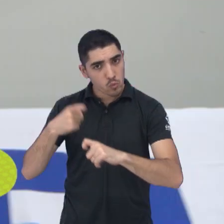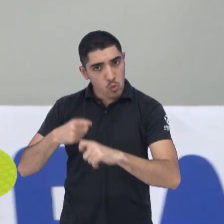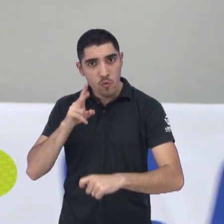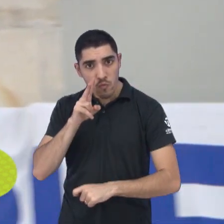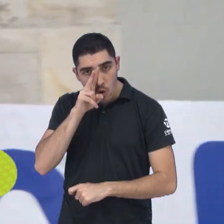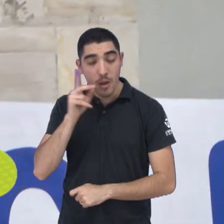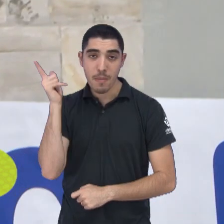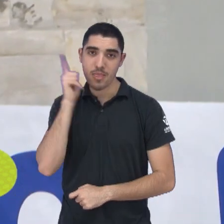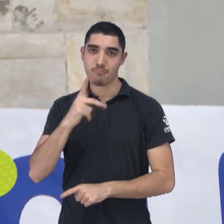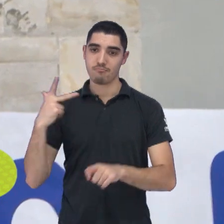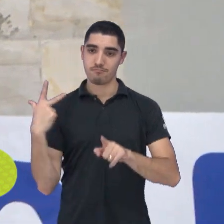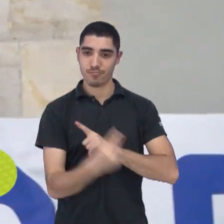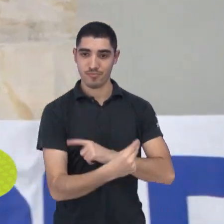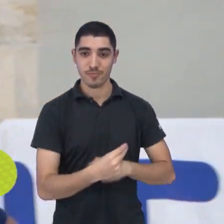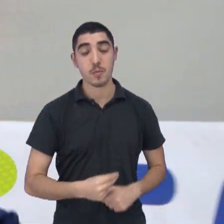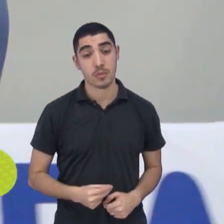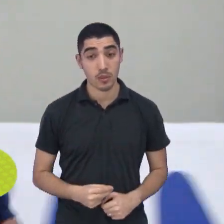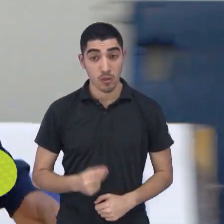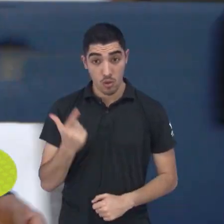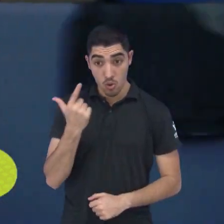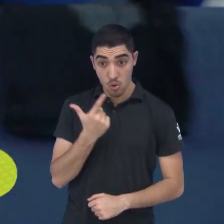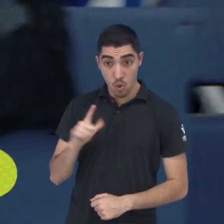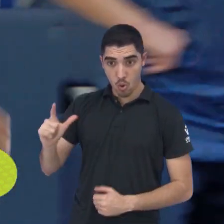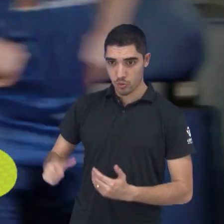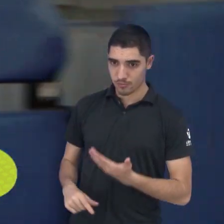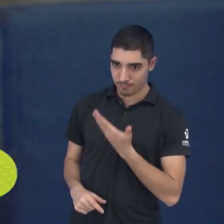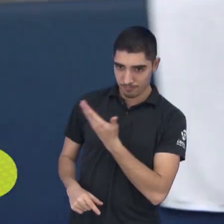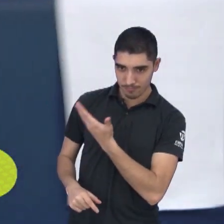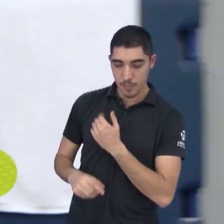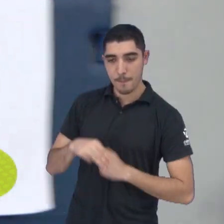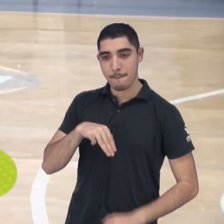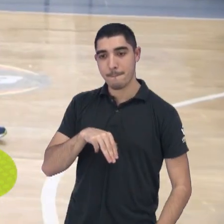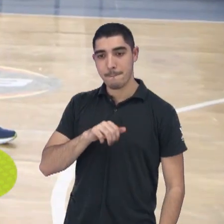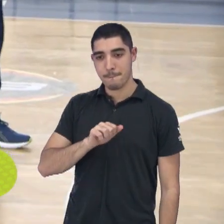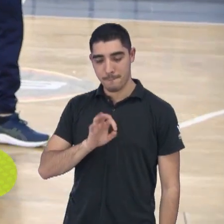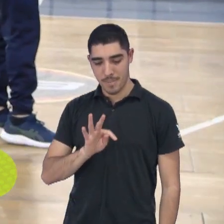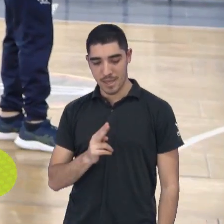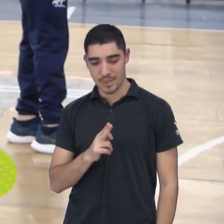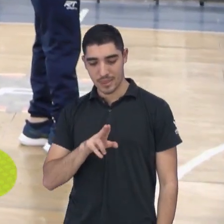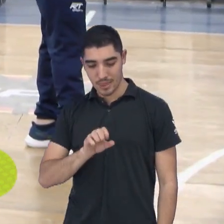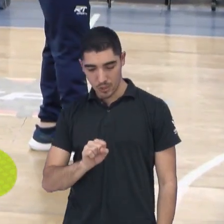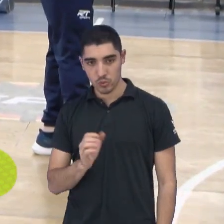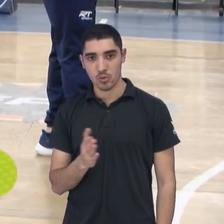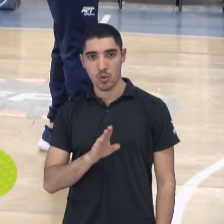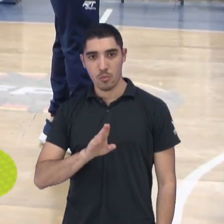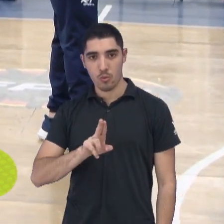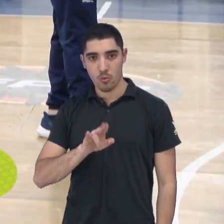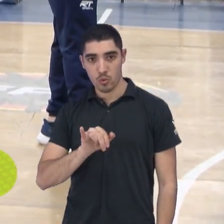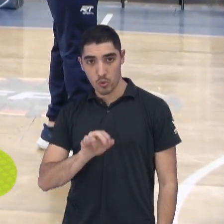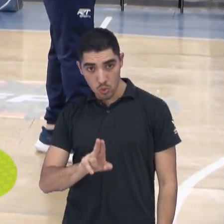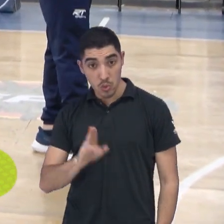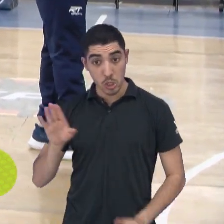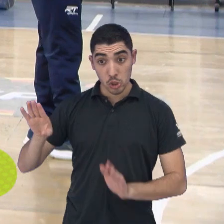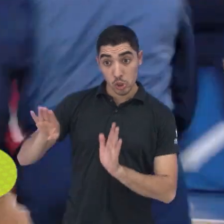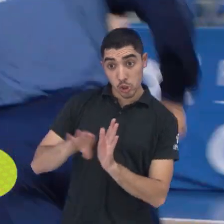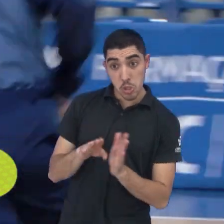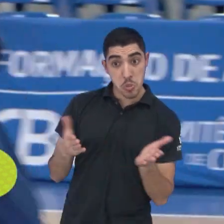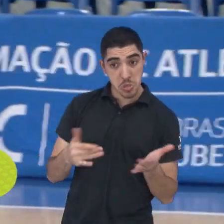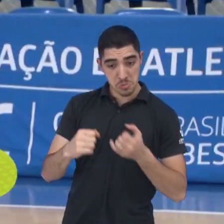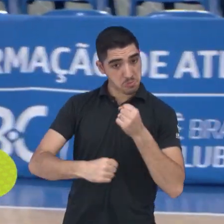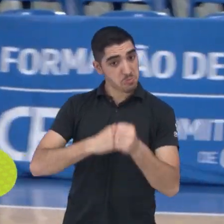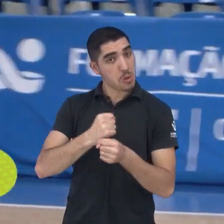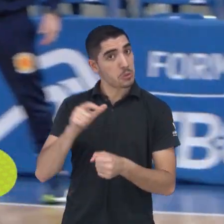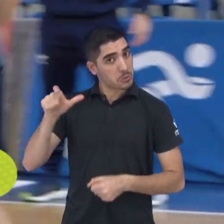também. Outro destaque da equipe é o armador Matheus Buiú, que chegou nesta temporada e vem se destacando.